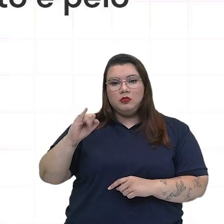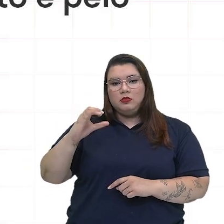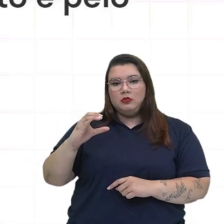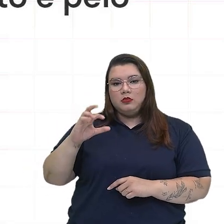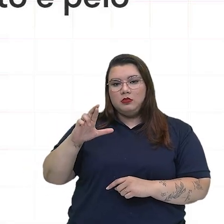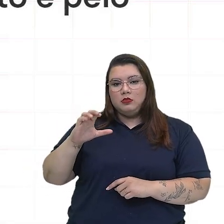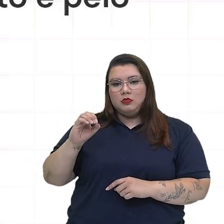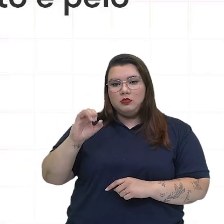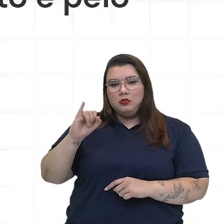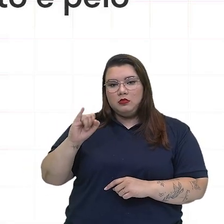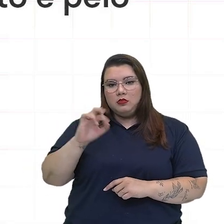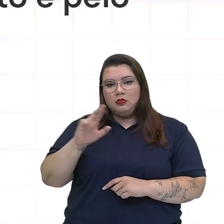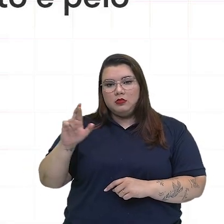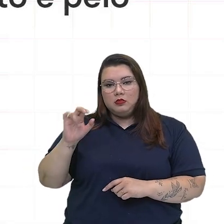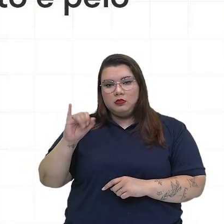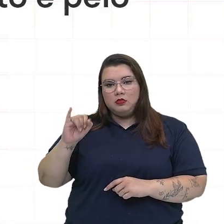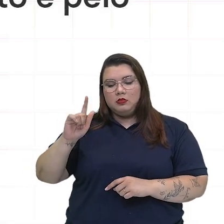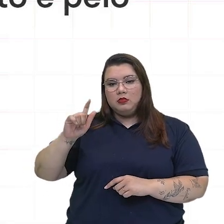de